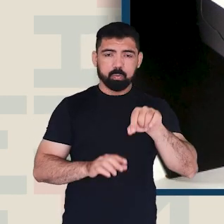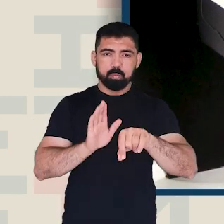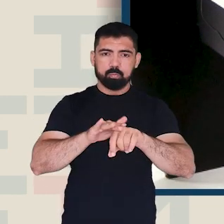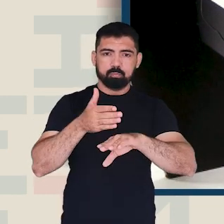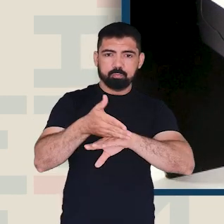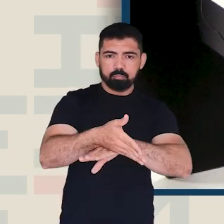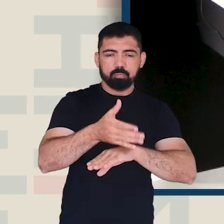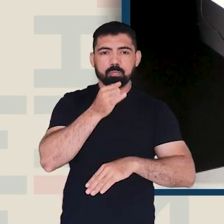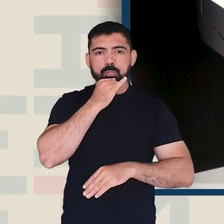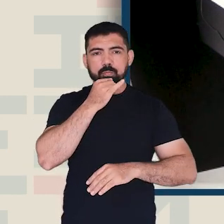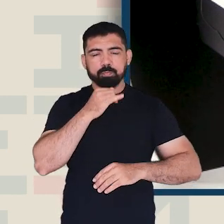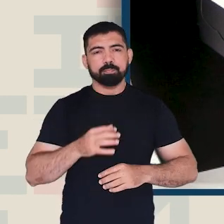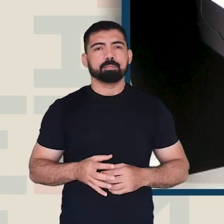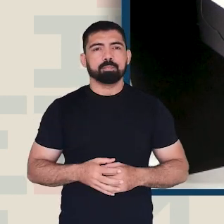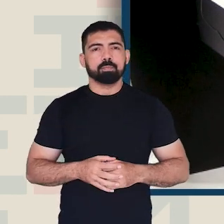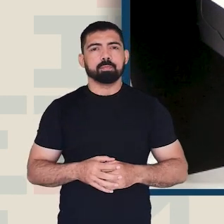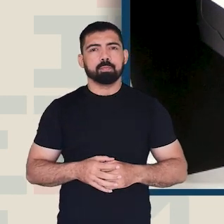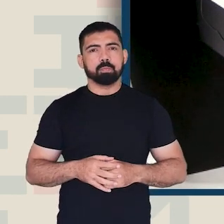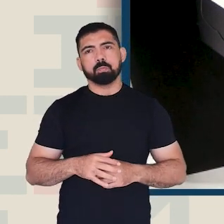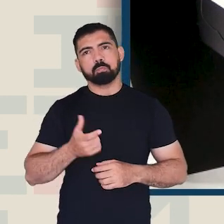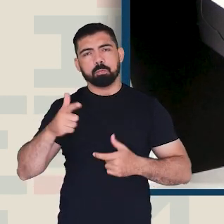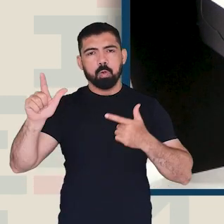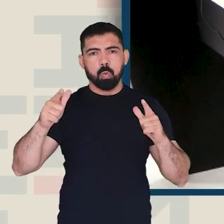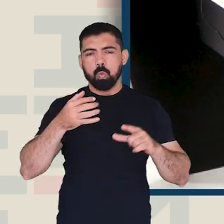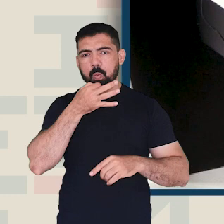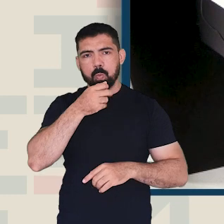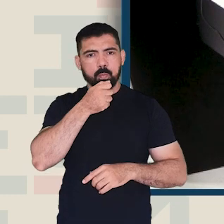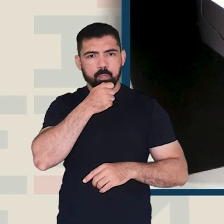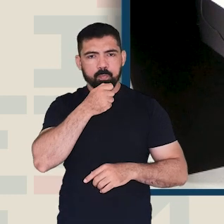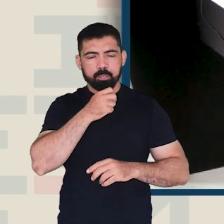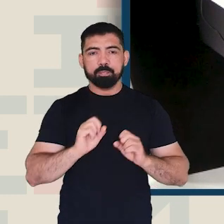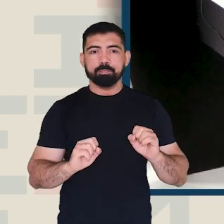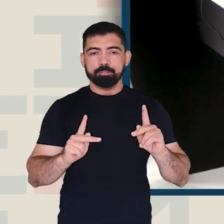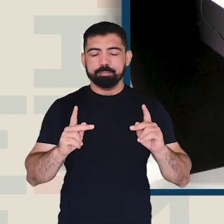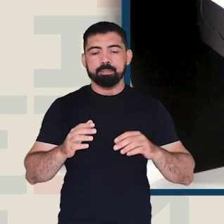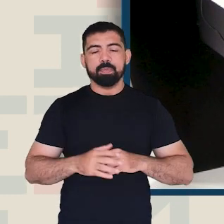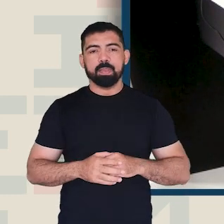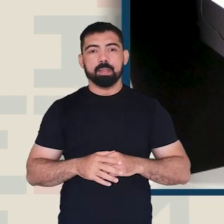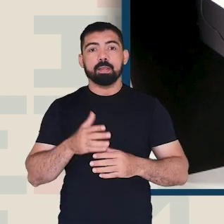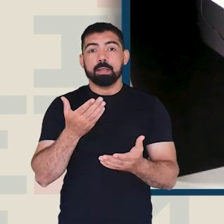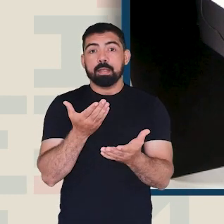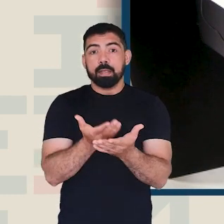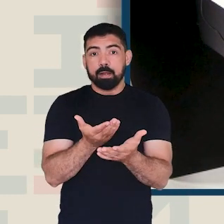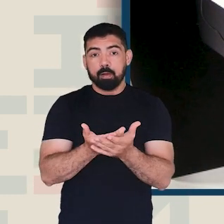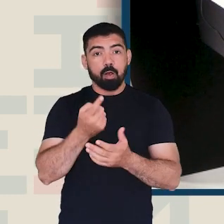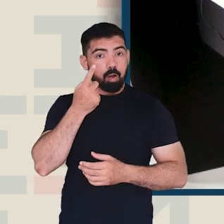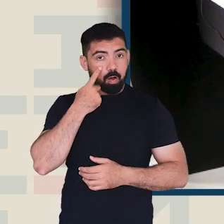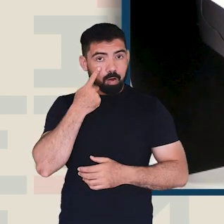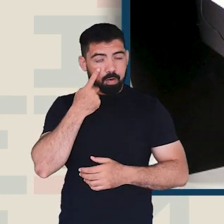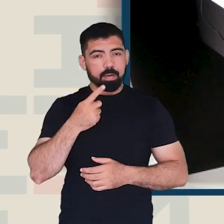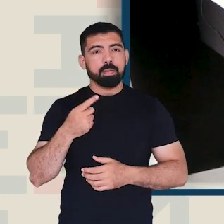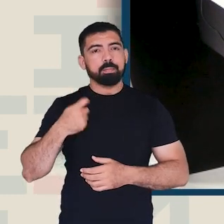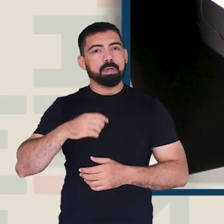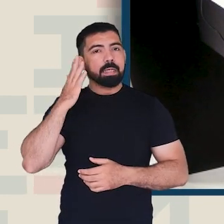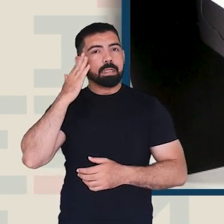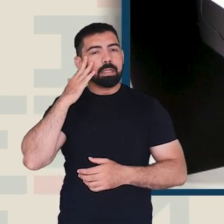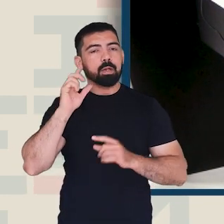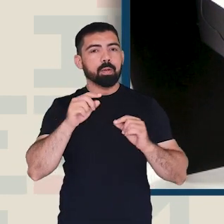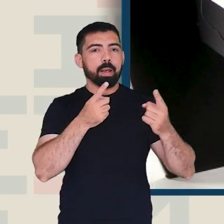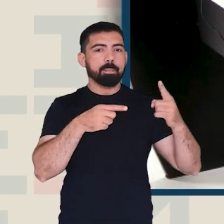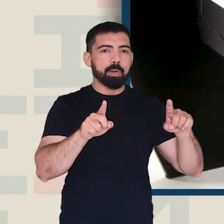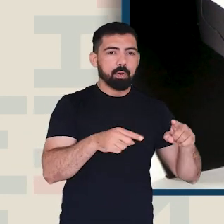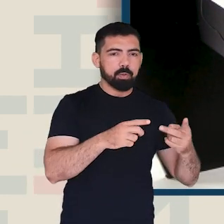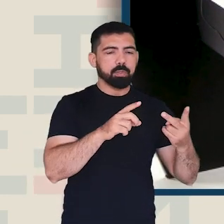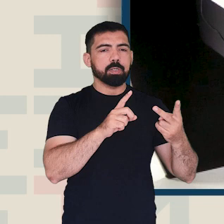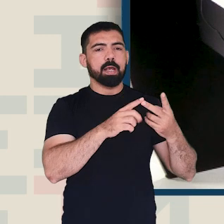entrar algum que não foi comentado aí. Ok, então, nessa aula, veja bem, entender o que é melodia, o que é